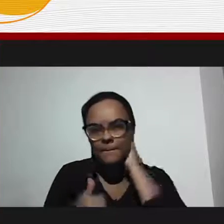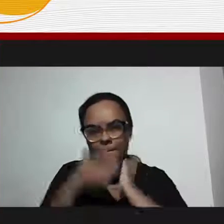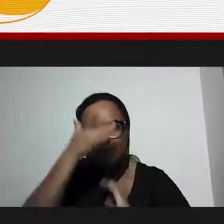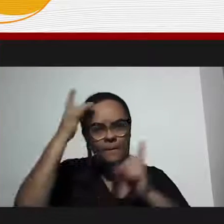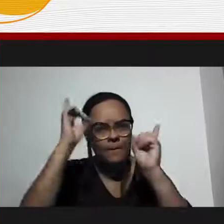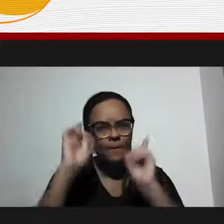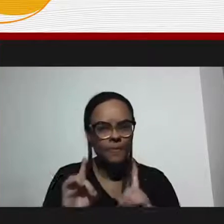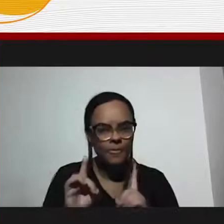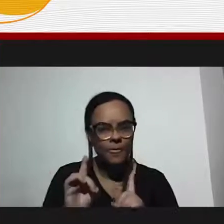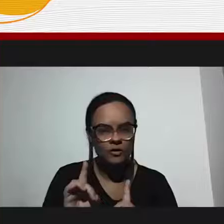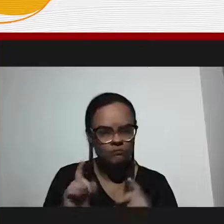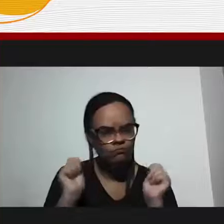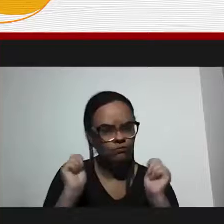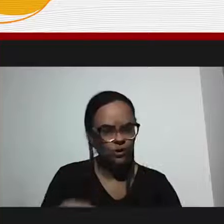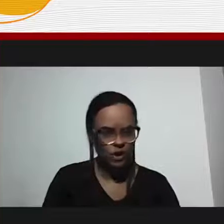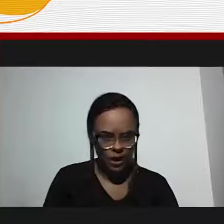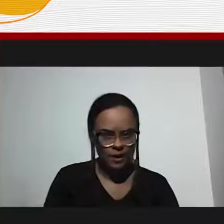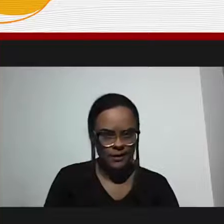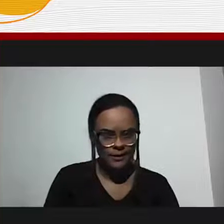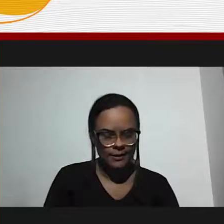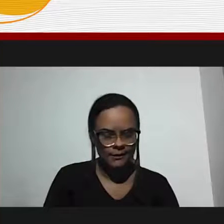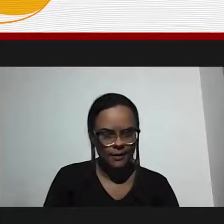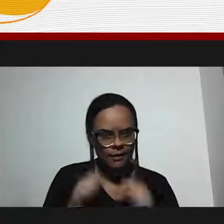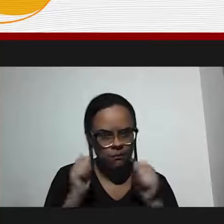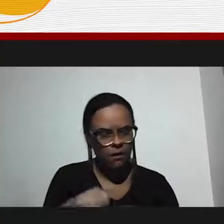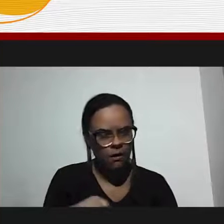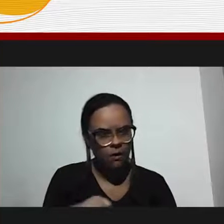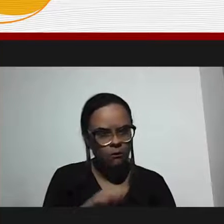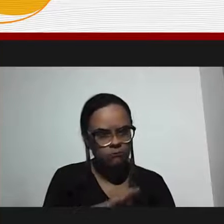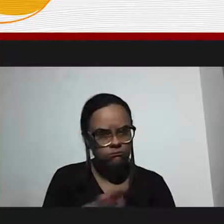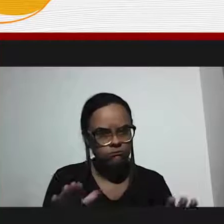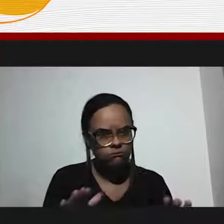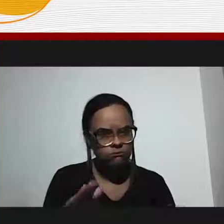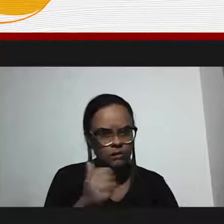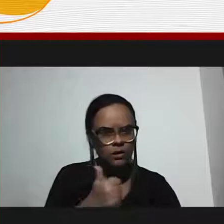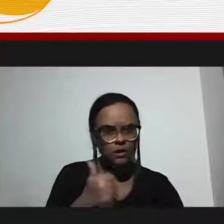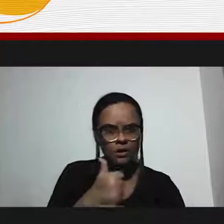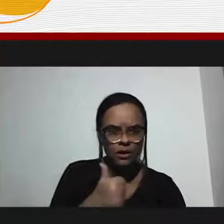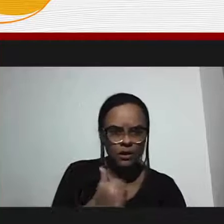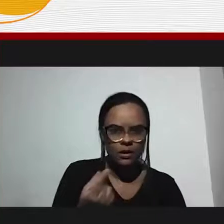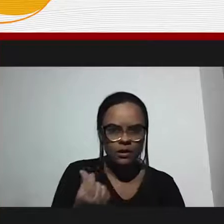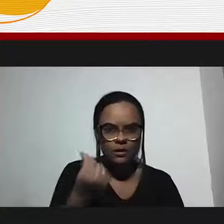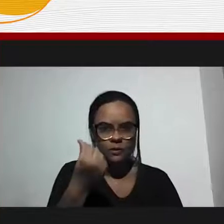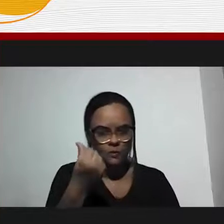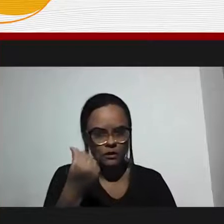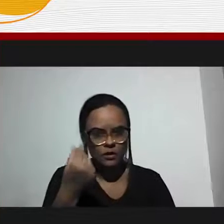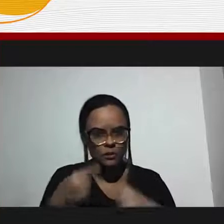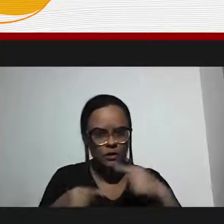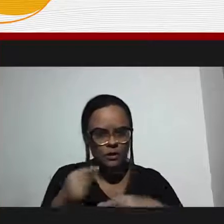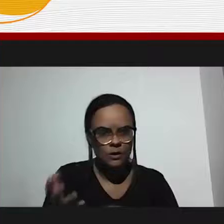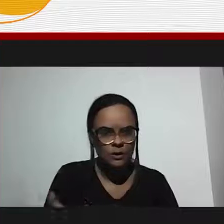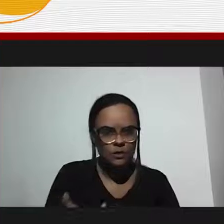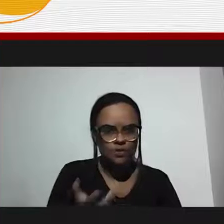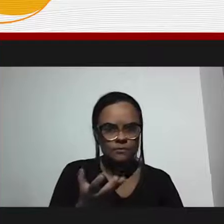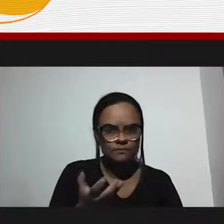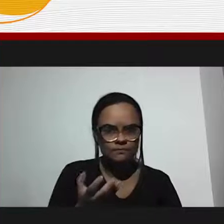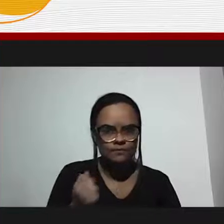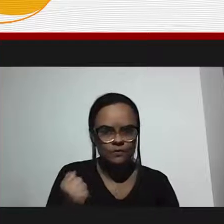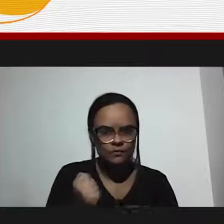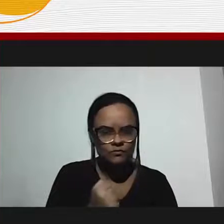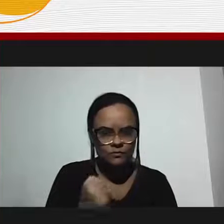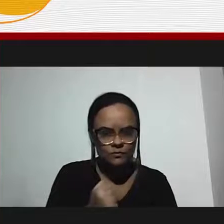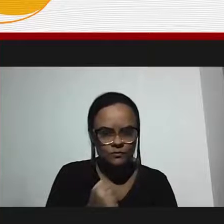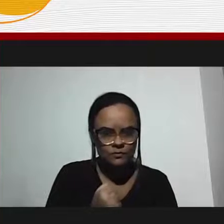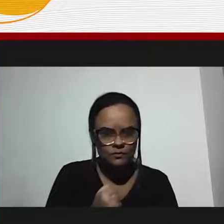com deficiência. Ele poderia ter encerrado a carreira, ele poderia ter pegado o dinheirinho que ele acumulou ao longo desses anos